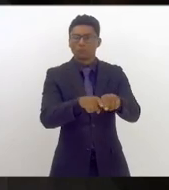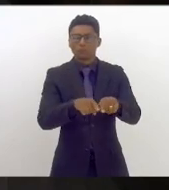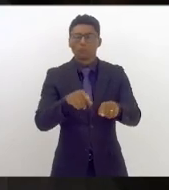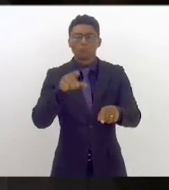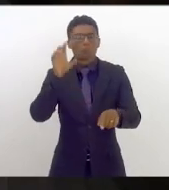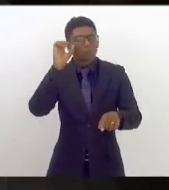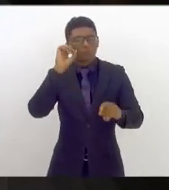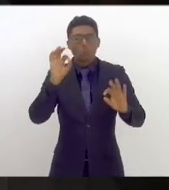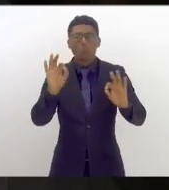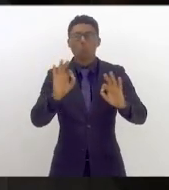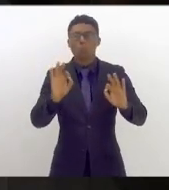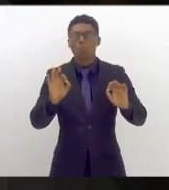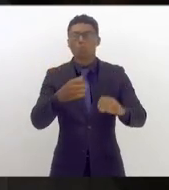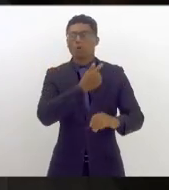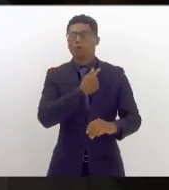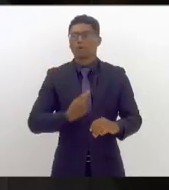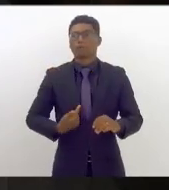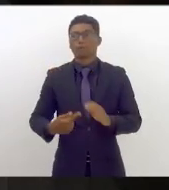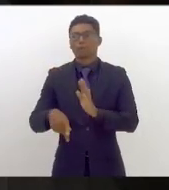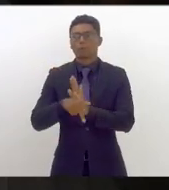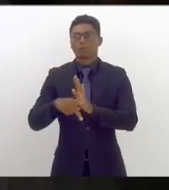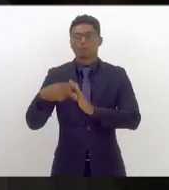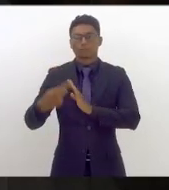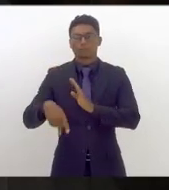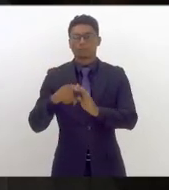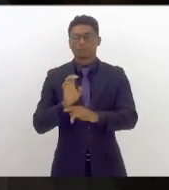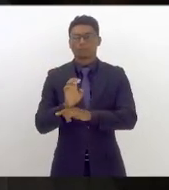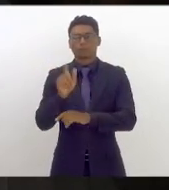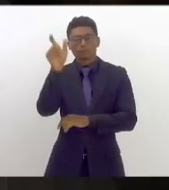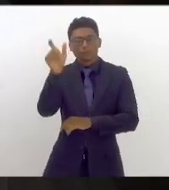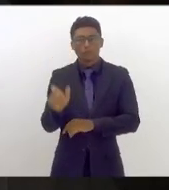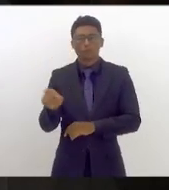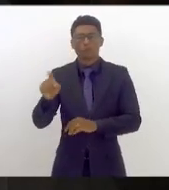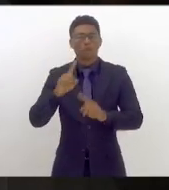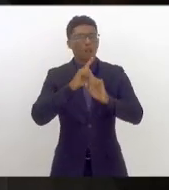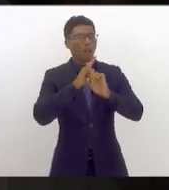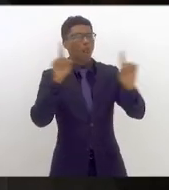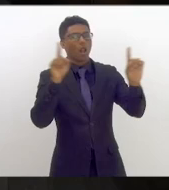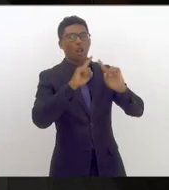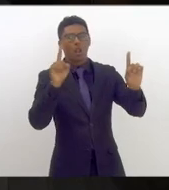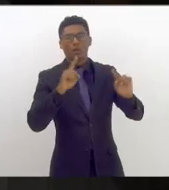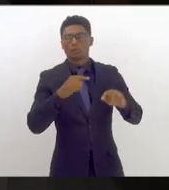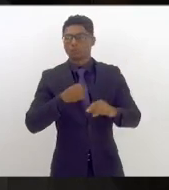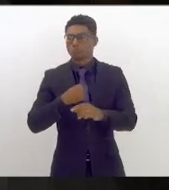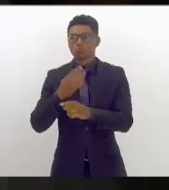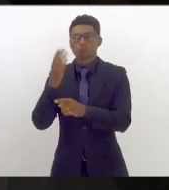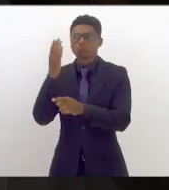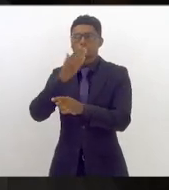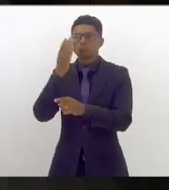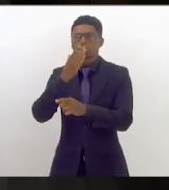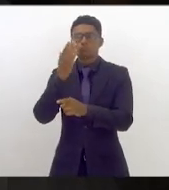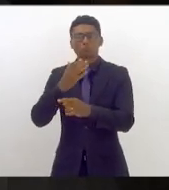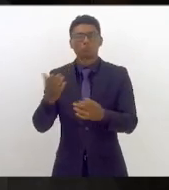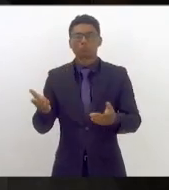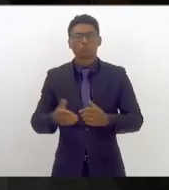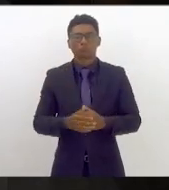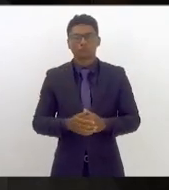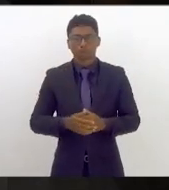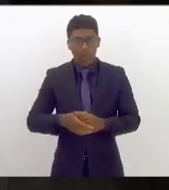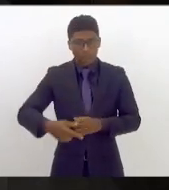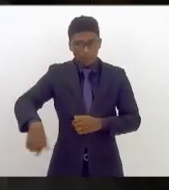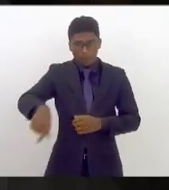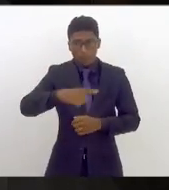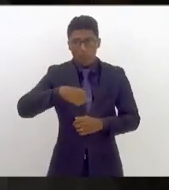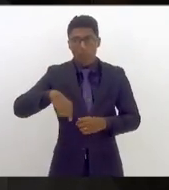Estado vir a público e fazer essa reclamação. Quem faz essa reclamação somos nós